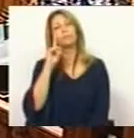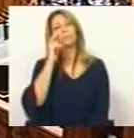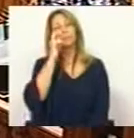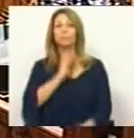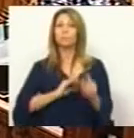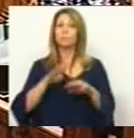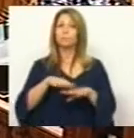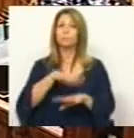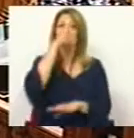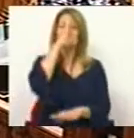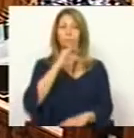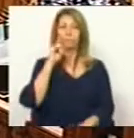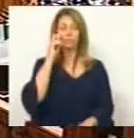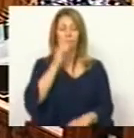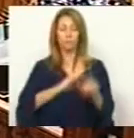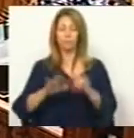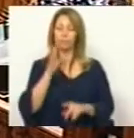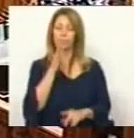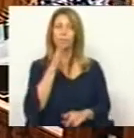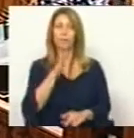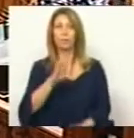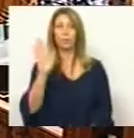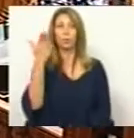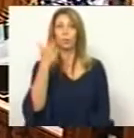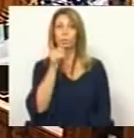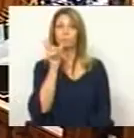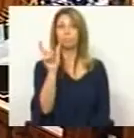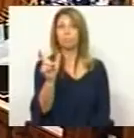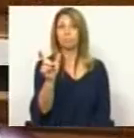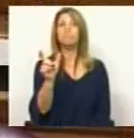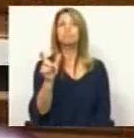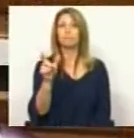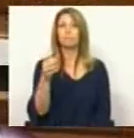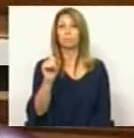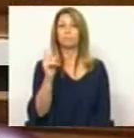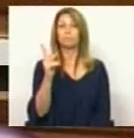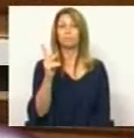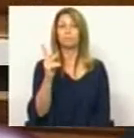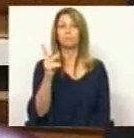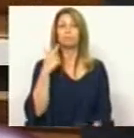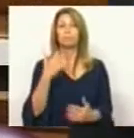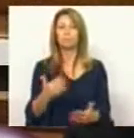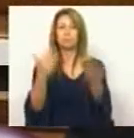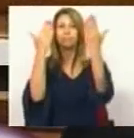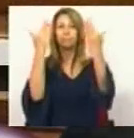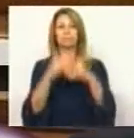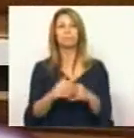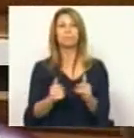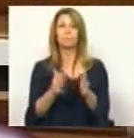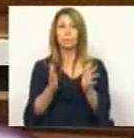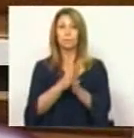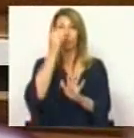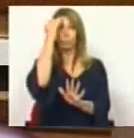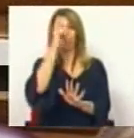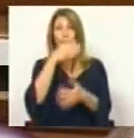senhoras e senhores membros do Governo, senhoras e senhores deputados. A primeira palavra do Partido Ecologista Os Verdes é de saudação a todos os